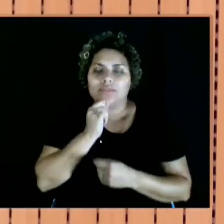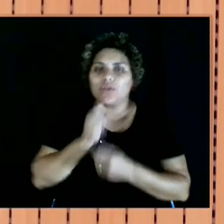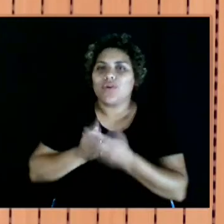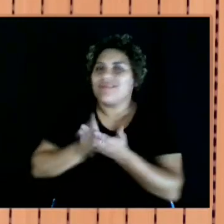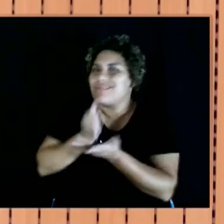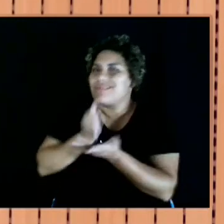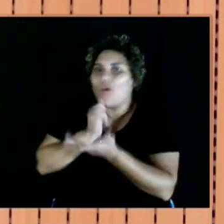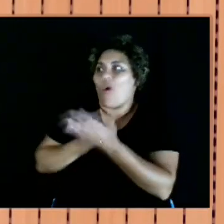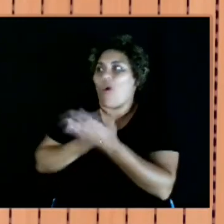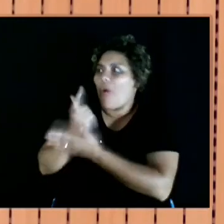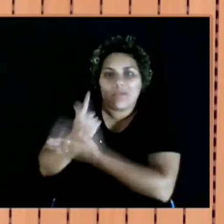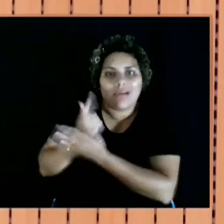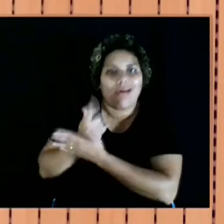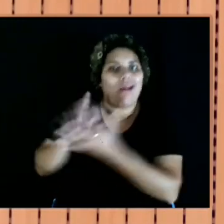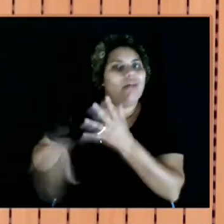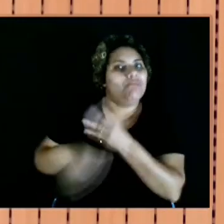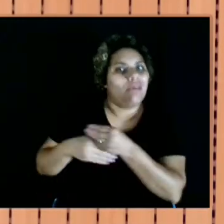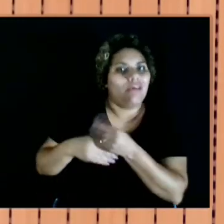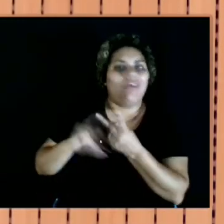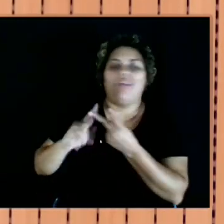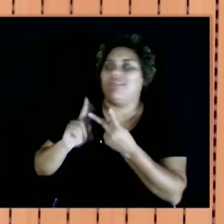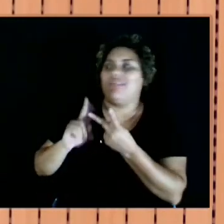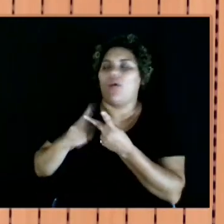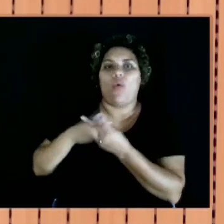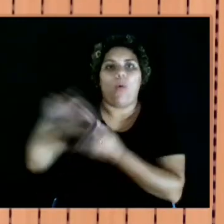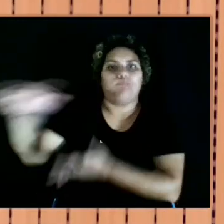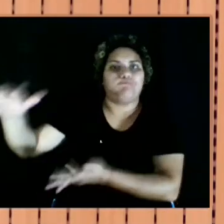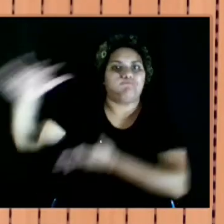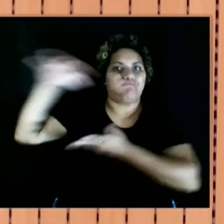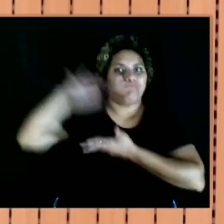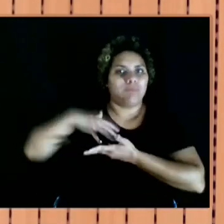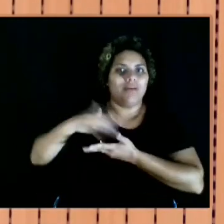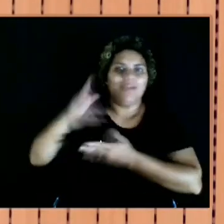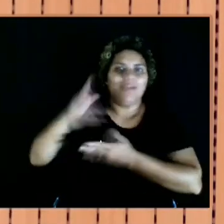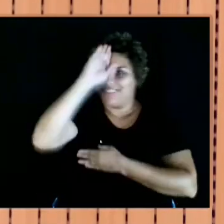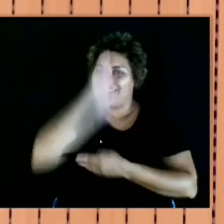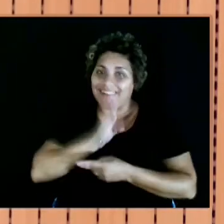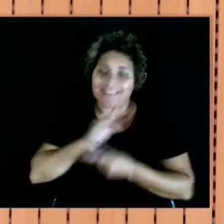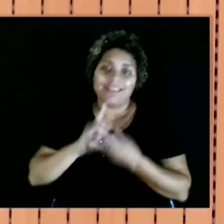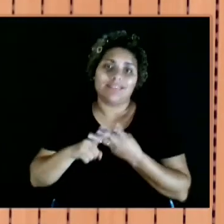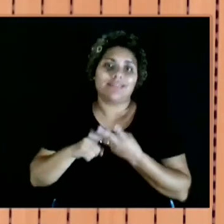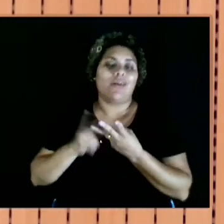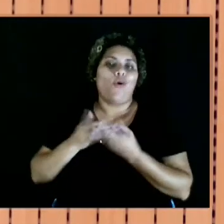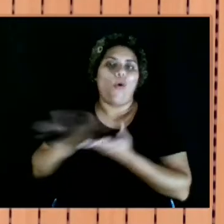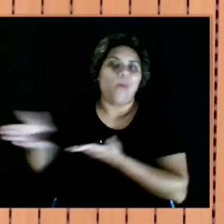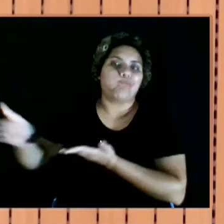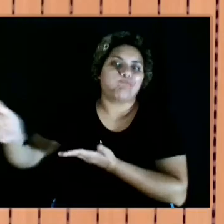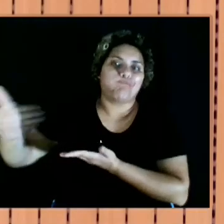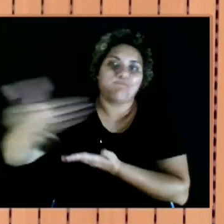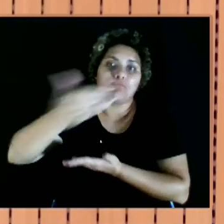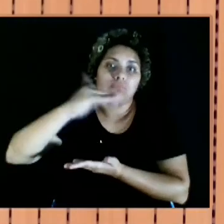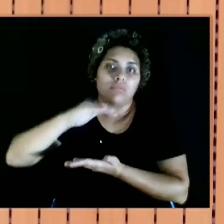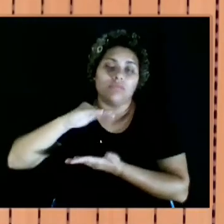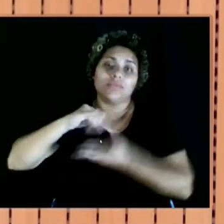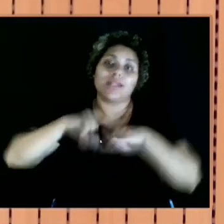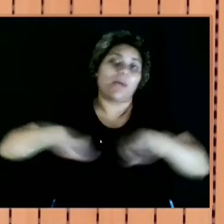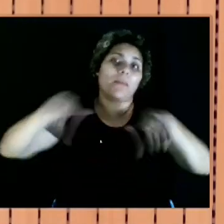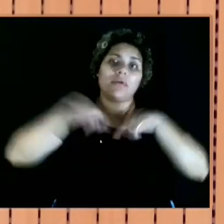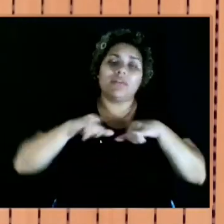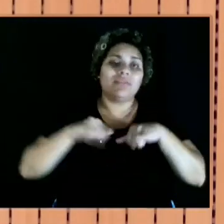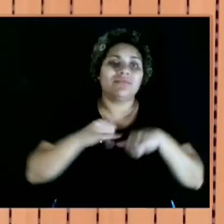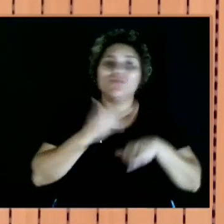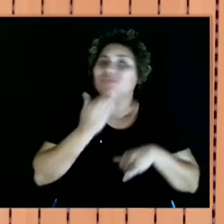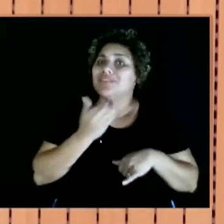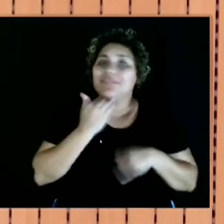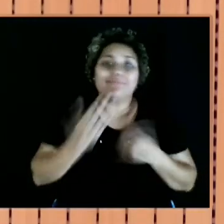de doação, arrecadação por qualquer motivo, por qualquer campanha, já não vai ter mesmo. Então, não vai distribuir